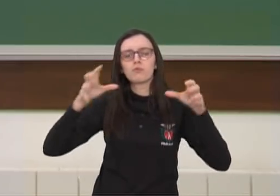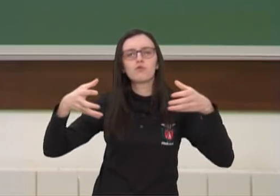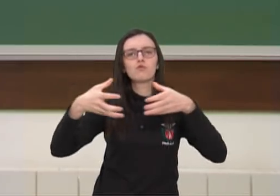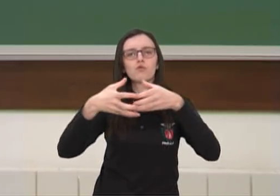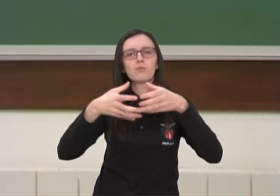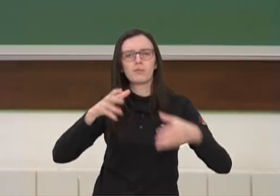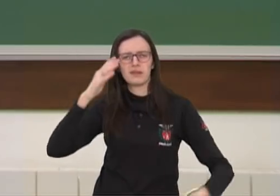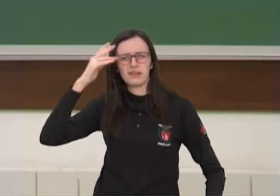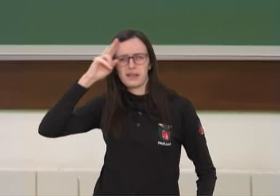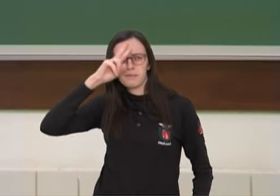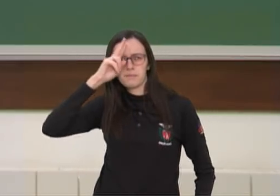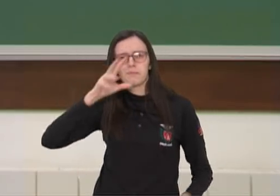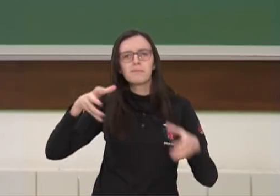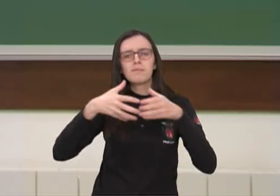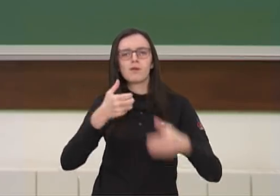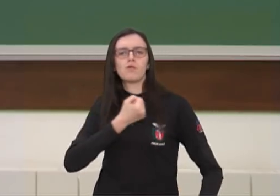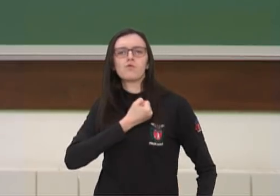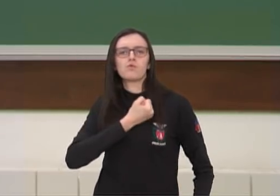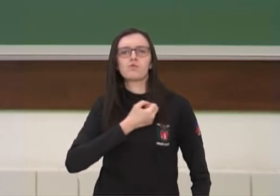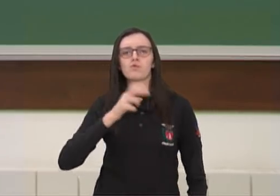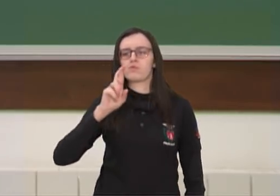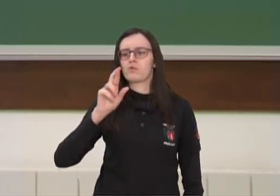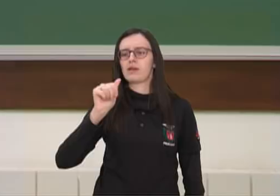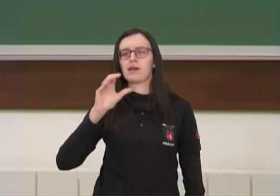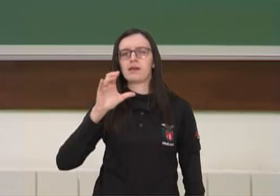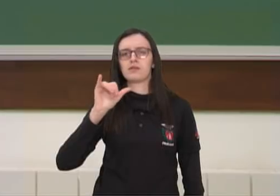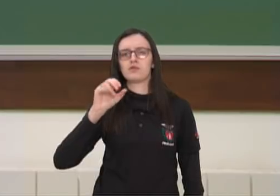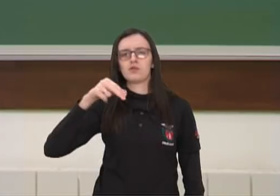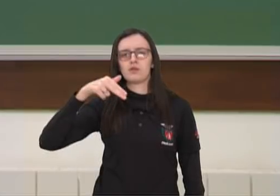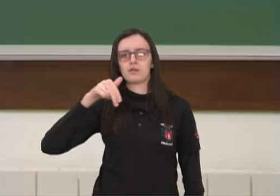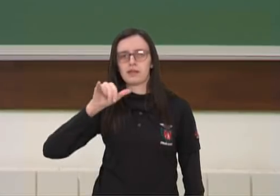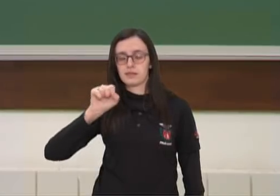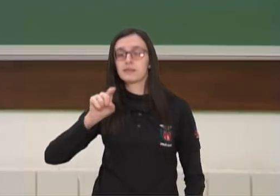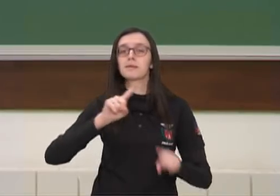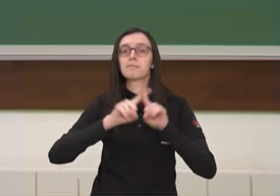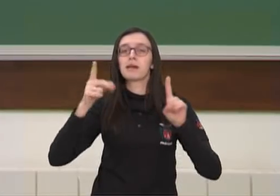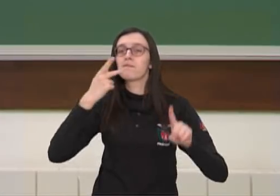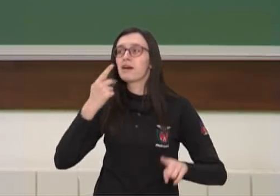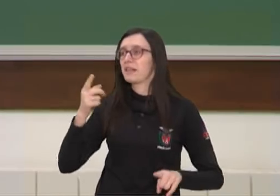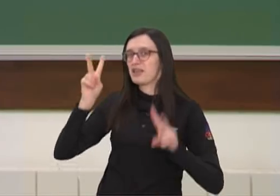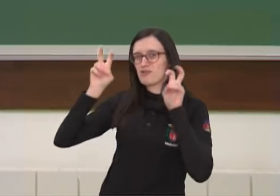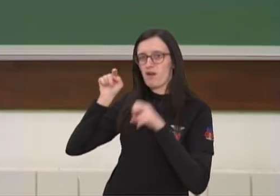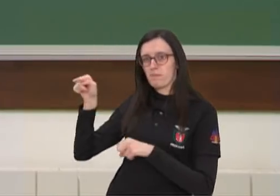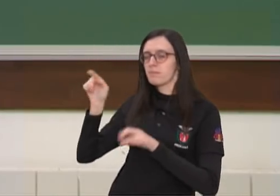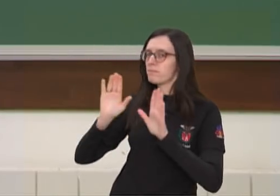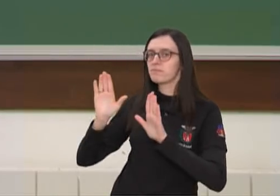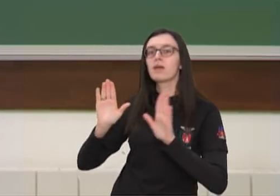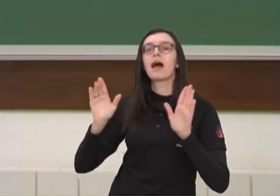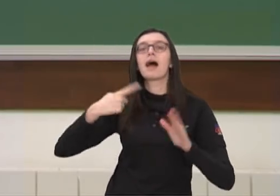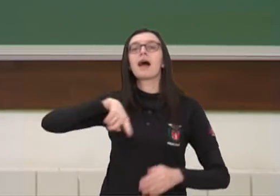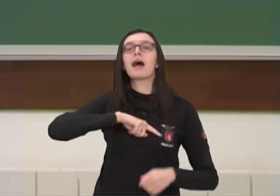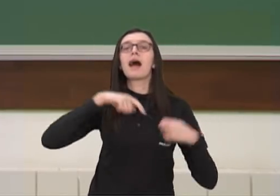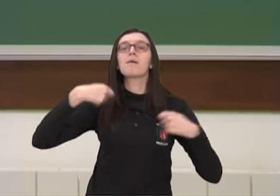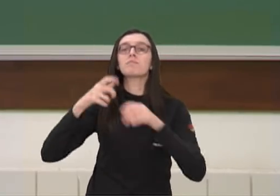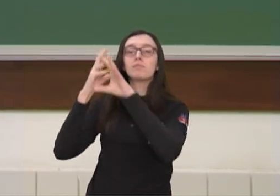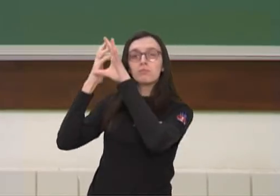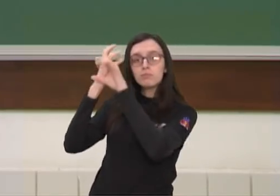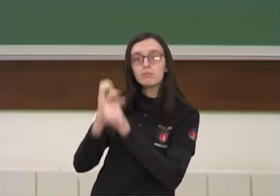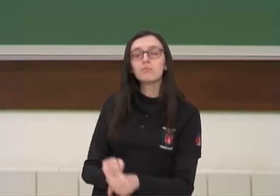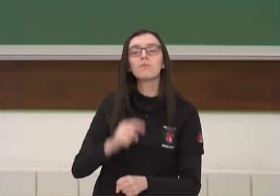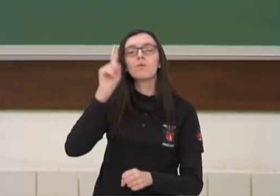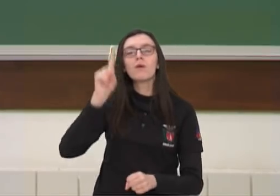racionais. Lembram? Muito bem. Só que antes da gente falar dos números racionais, a gente precisa retomar